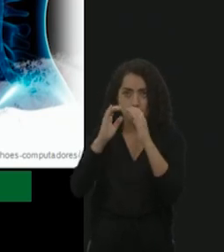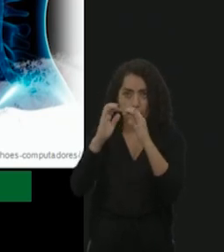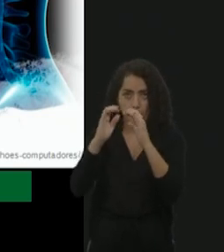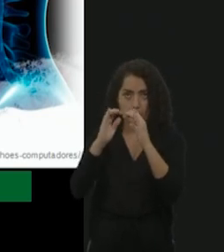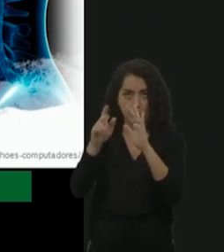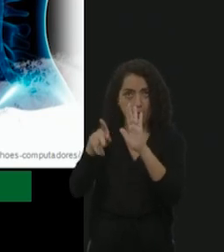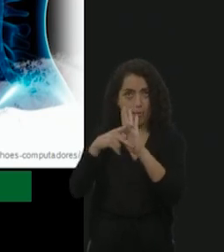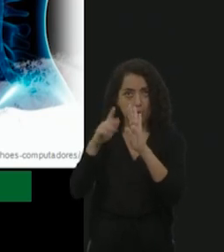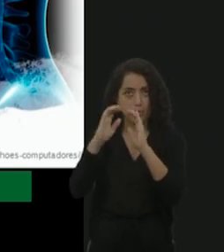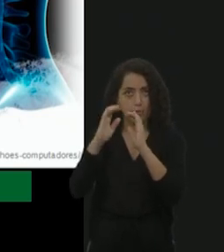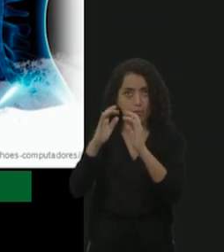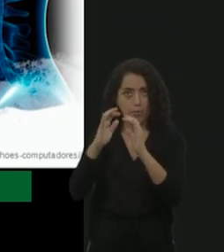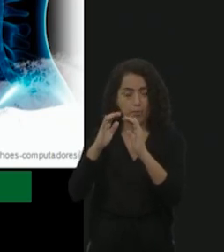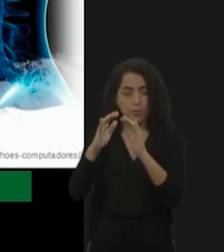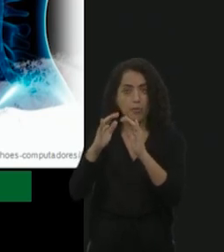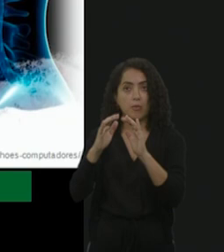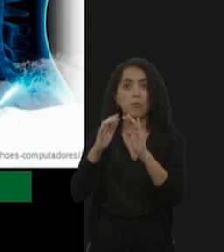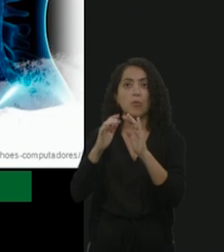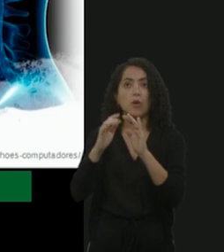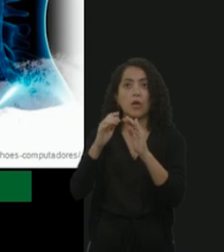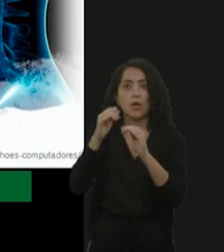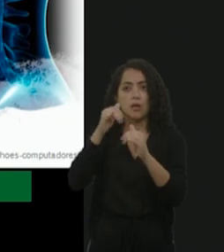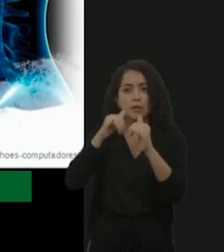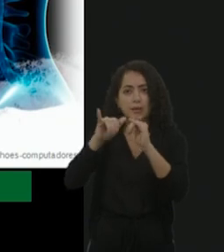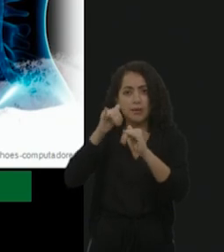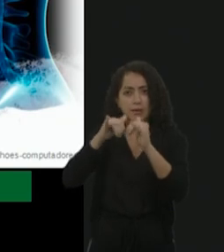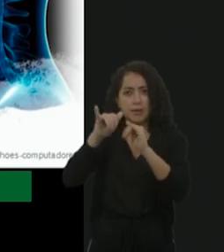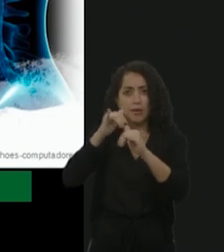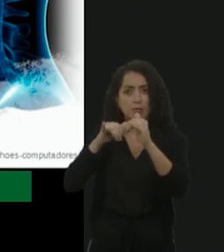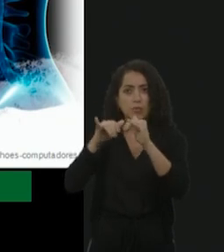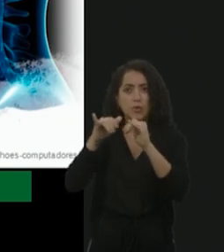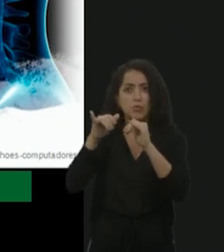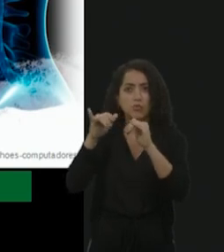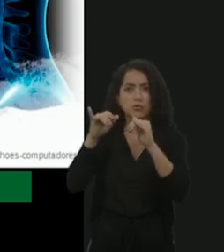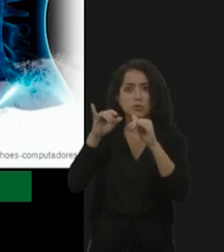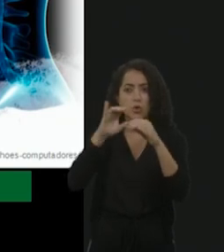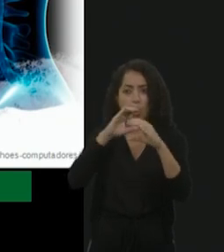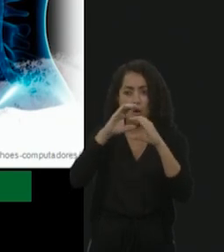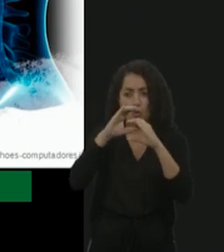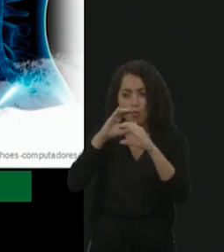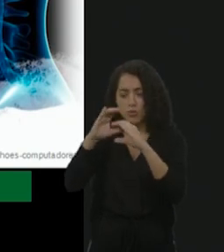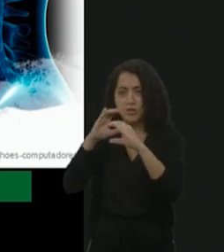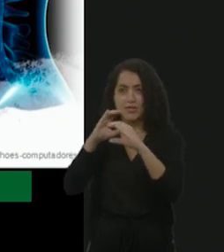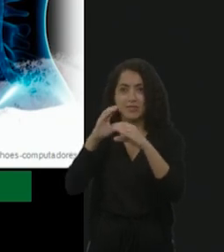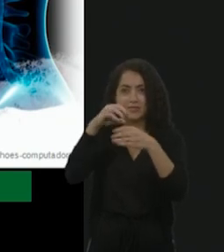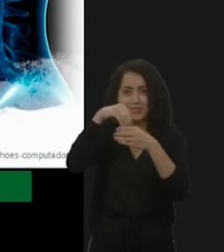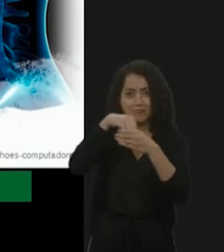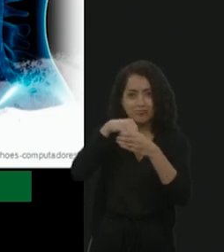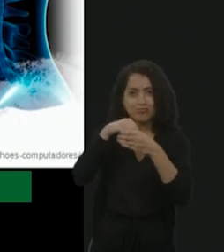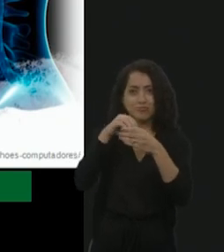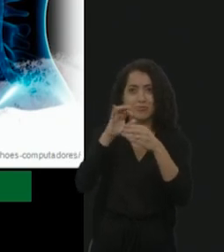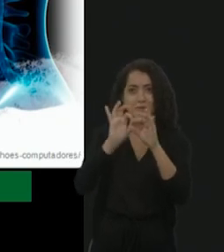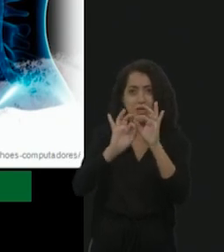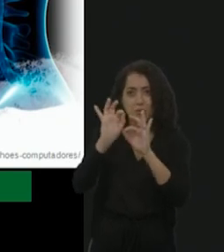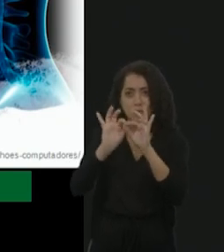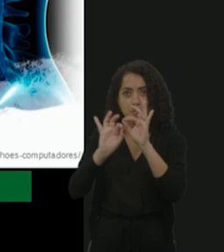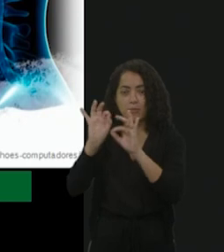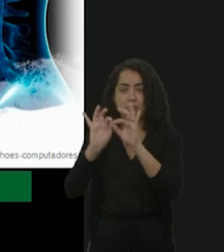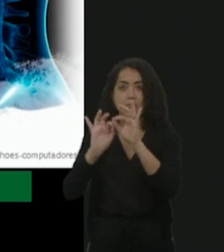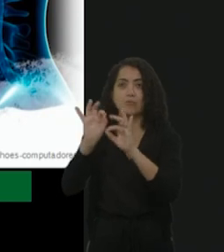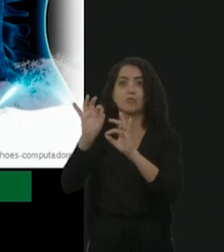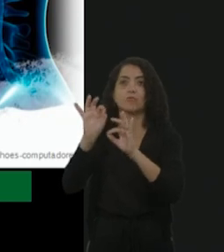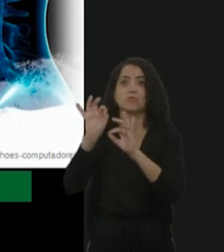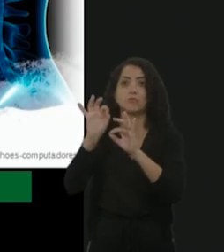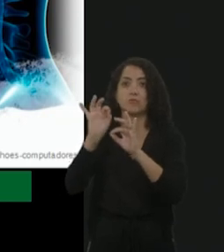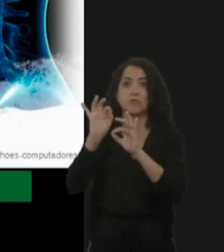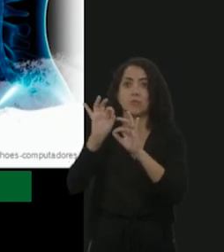são sinalizadores químicos, tá? Eles fazem a comunicação entre os neurônios. Esses neurônios, eles não são